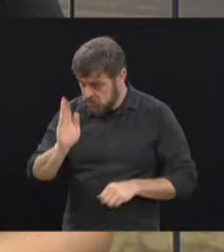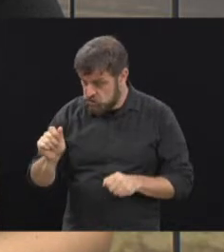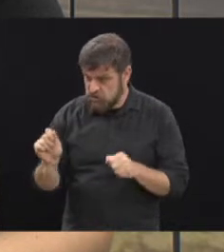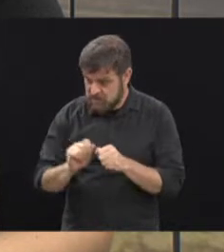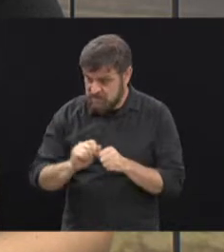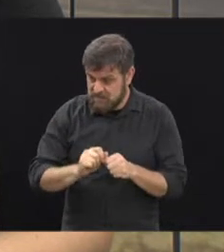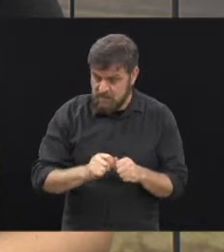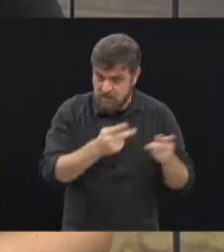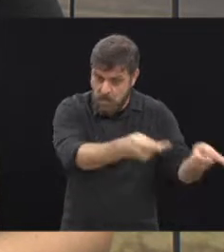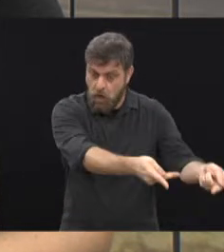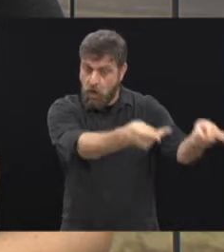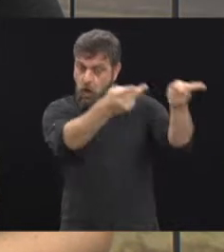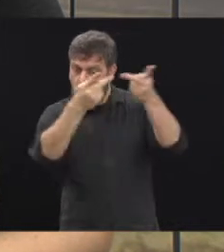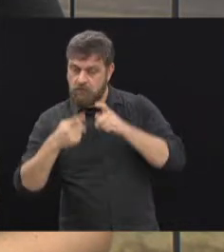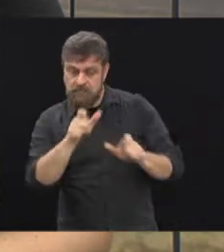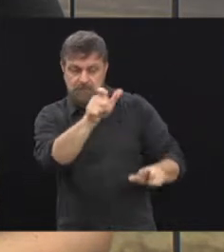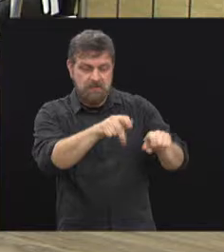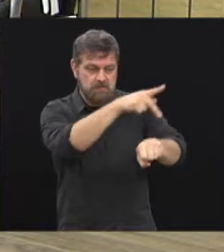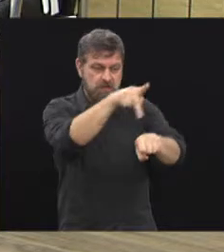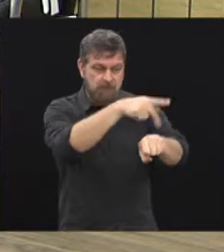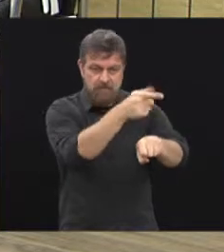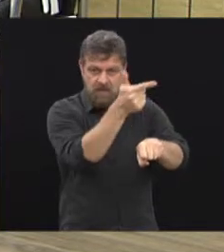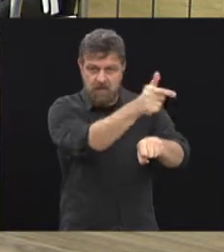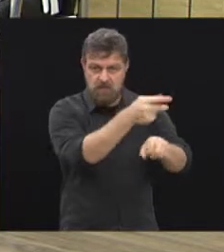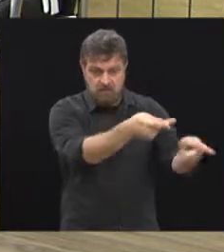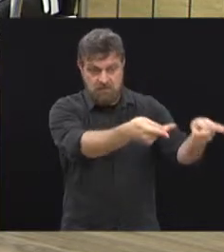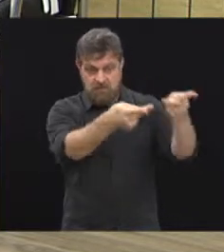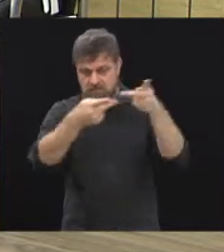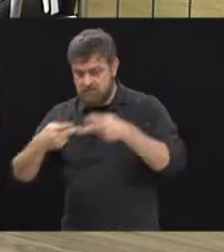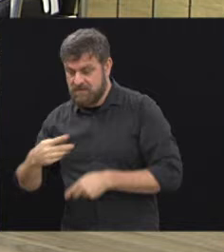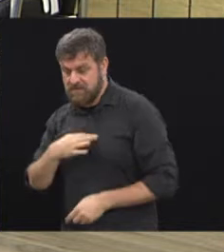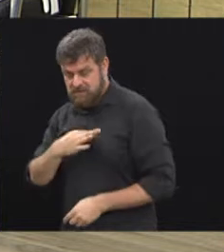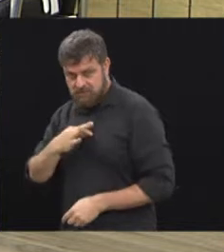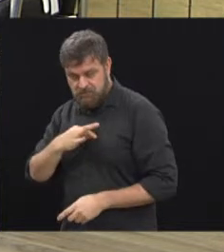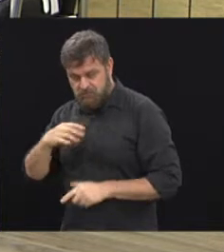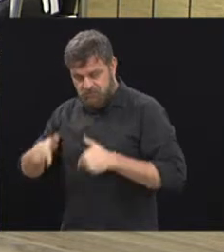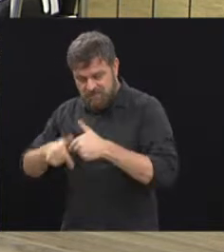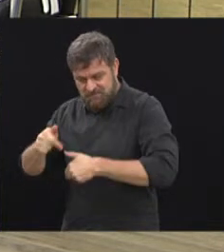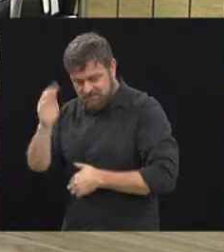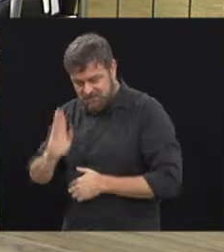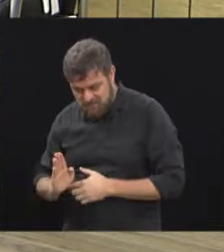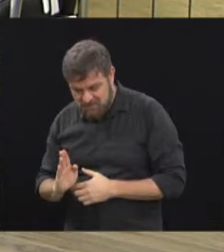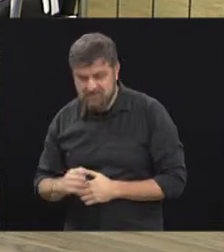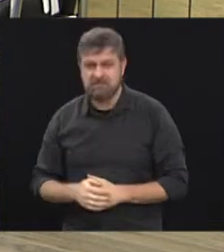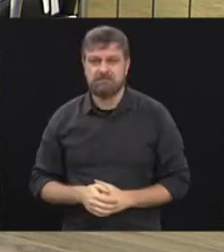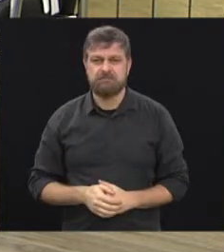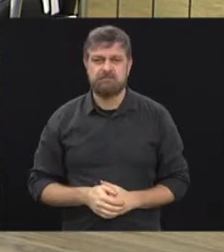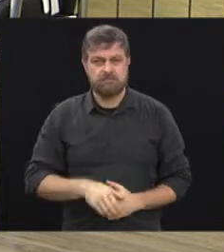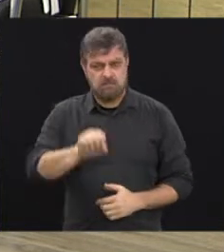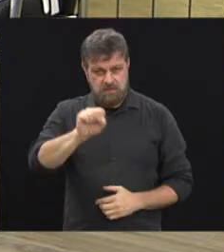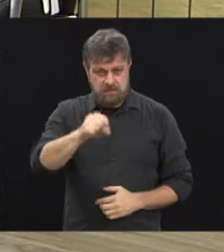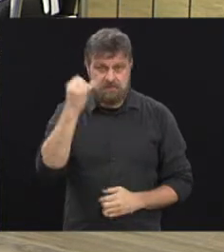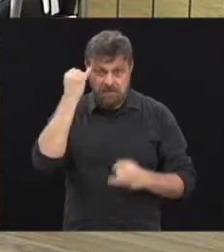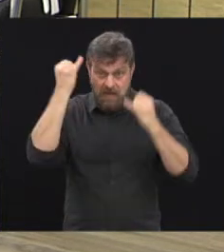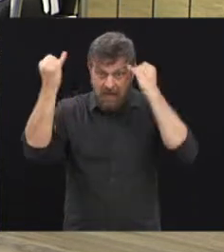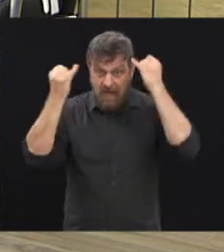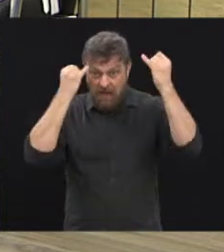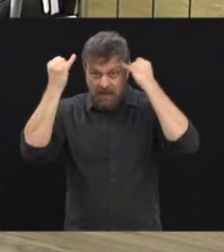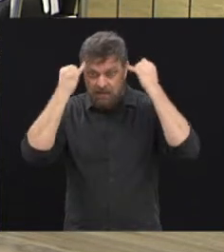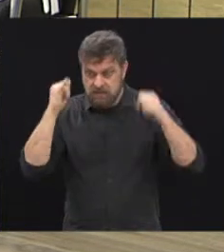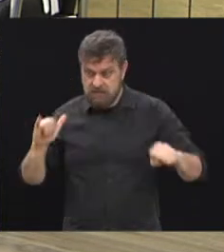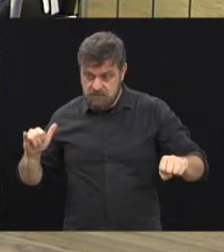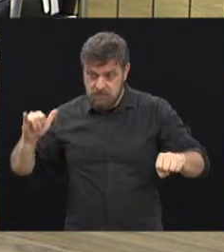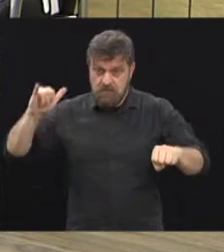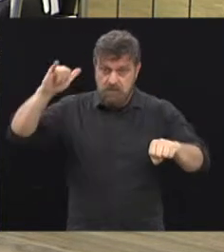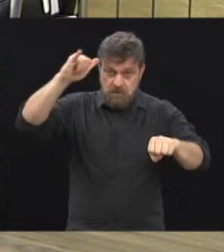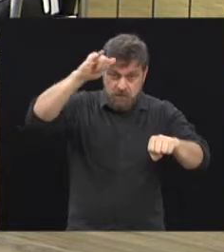fazer o contrário? Trazer pessoas de fora para fazer o voluntarismo aqui no nosso país? Sim. A ideia de fazer o voluntarismo, de